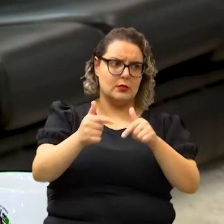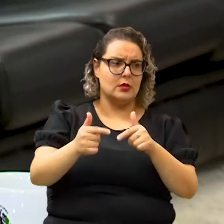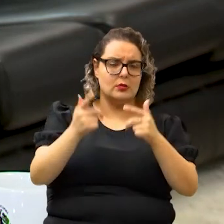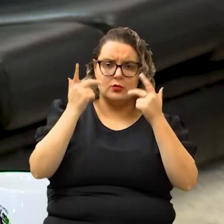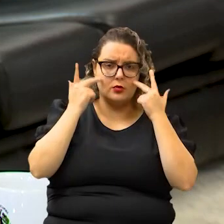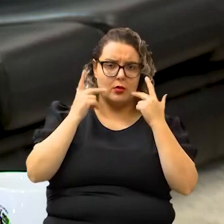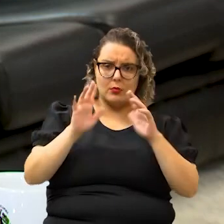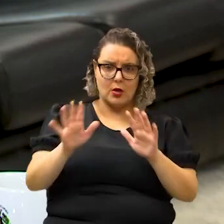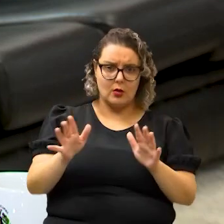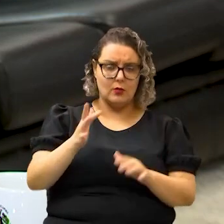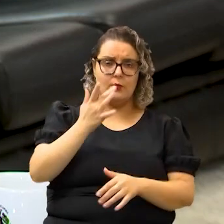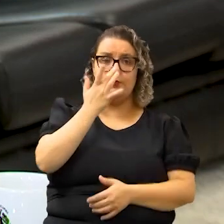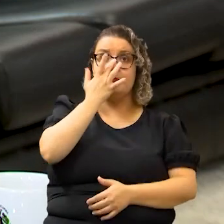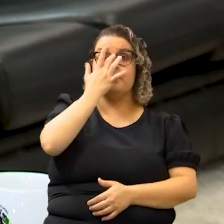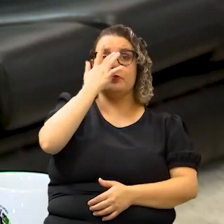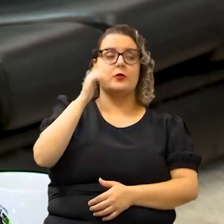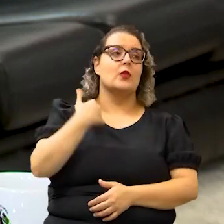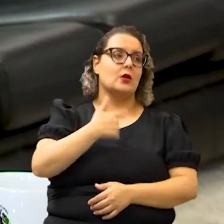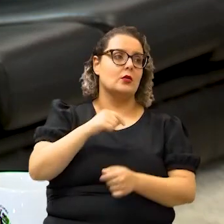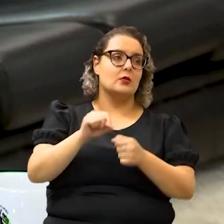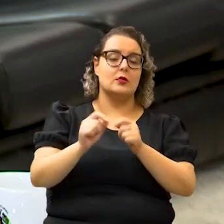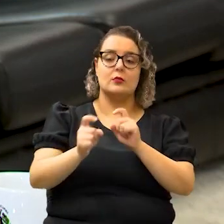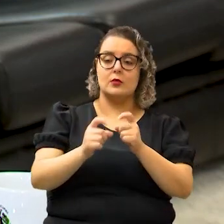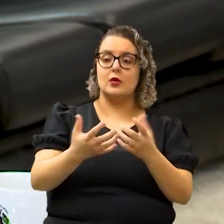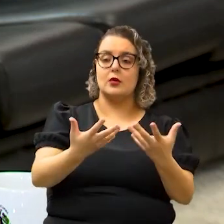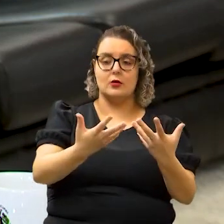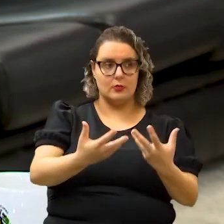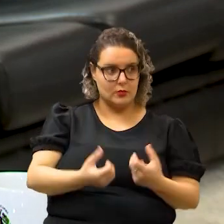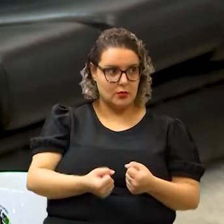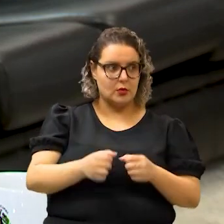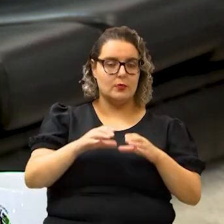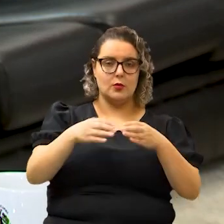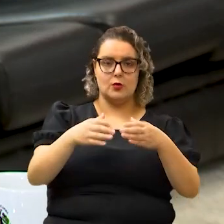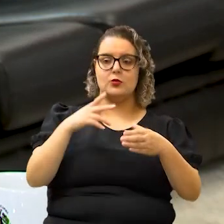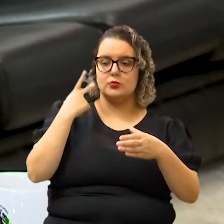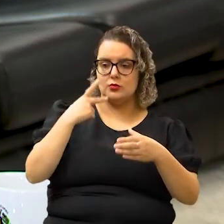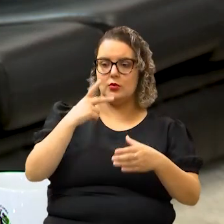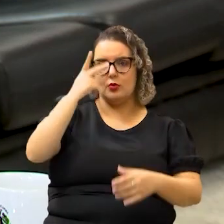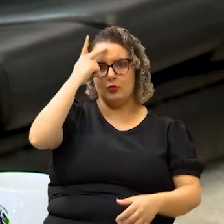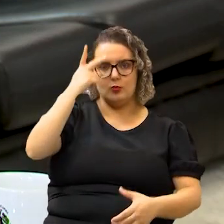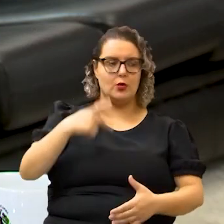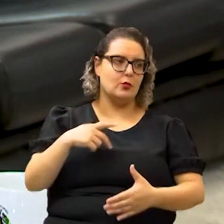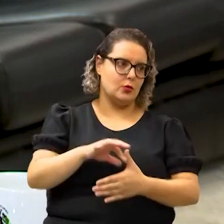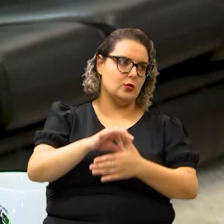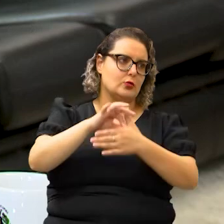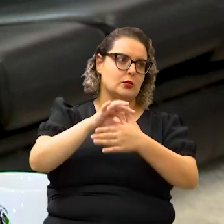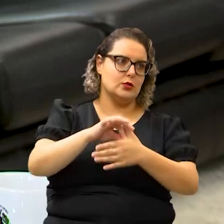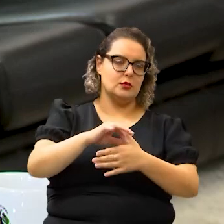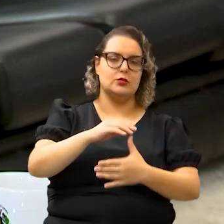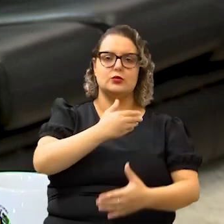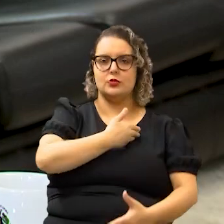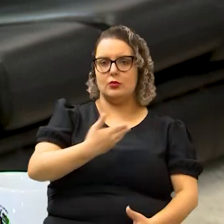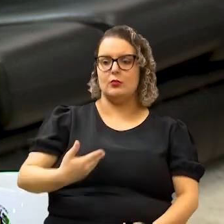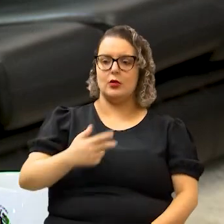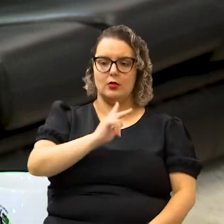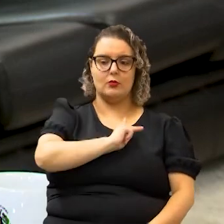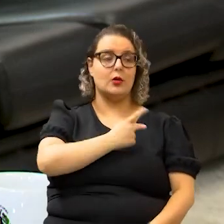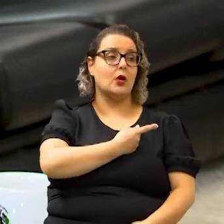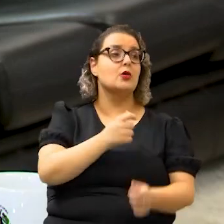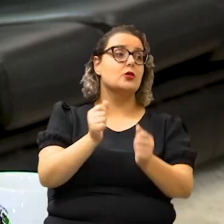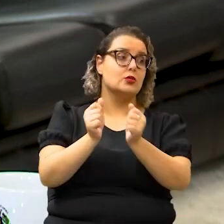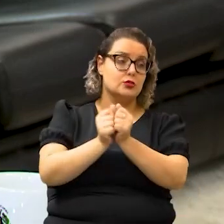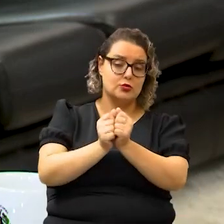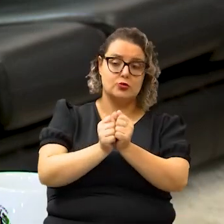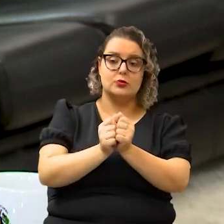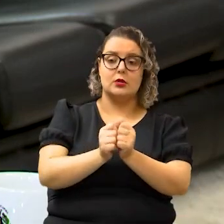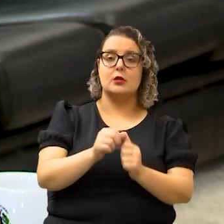legítimo, um direito do trabalhador. E, quer dizer, nós fizemos uma reunião, recepcionamos um conjunto de vereadores, o próprio líder de governo, Paulo